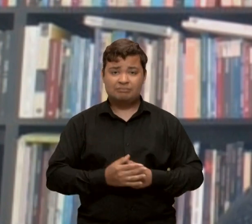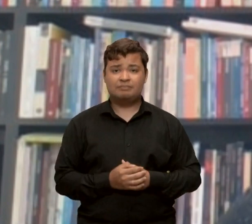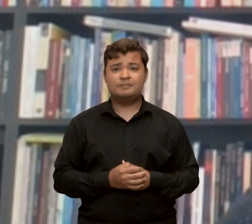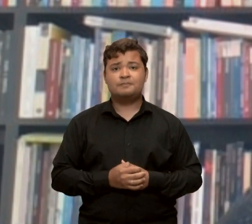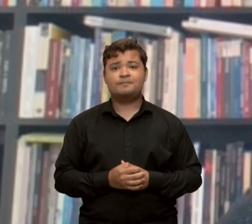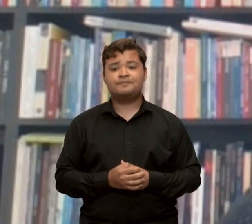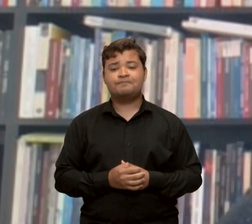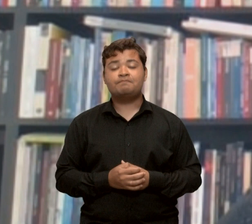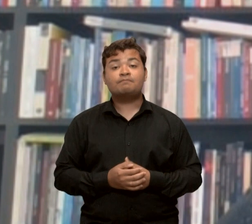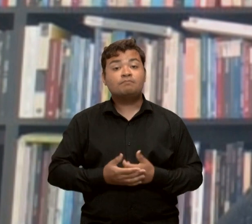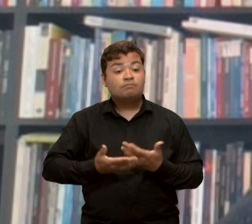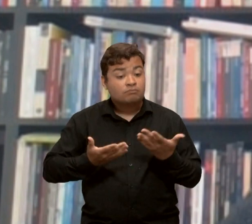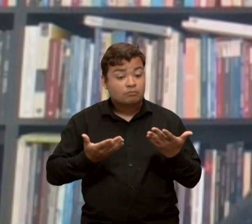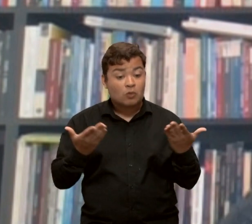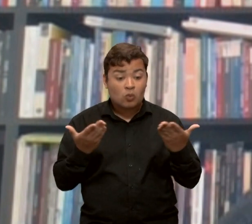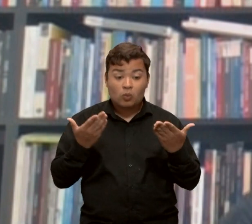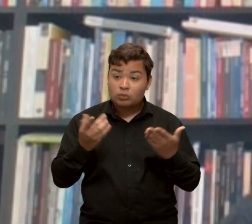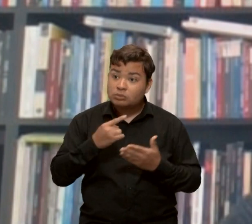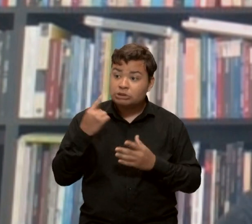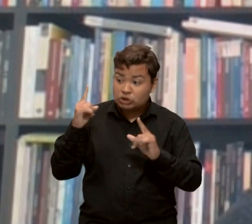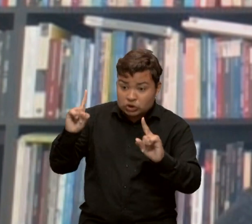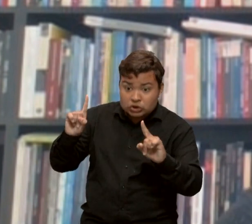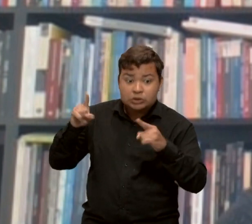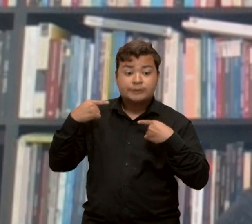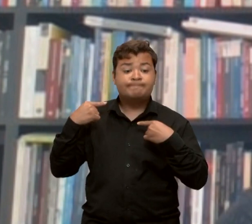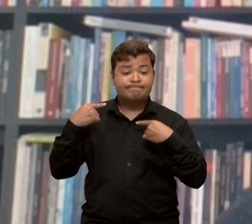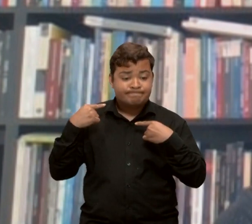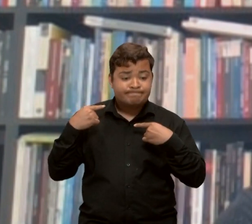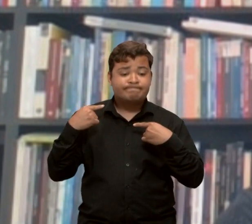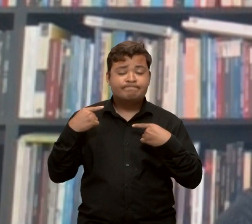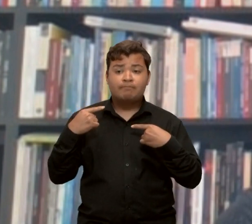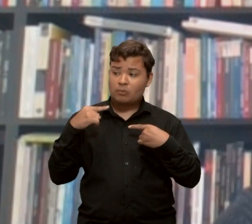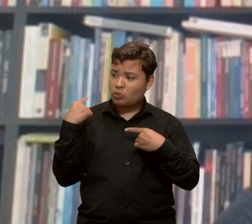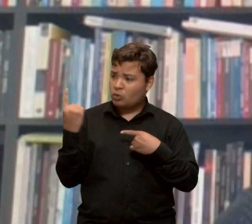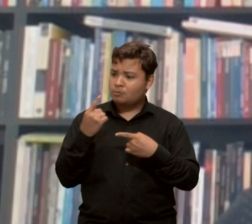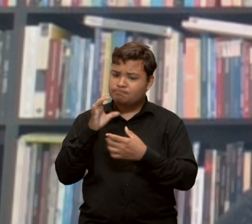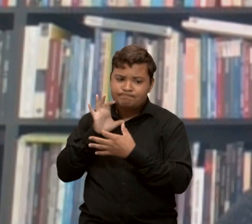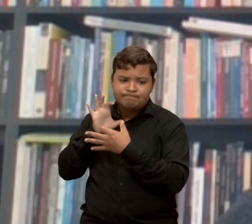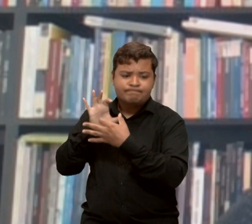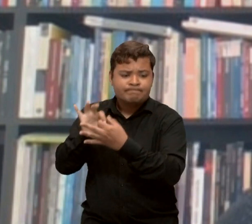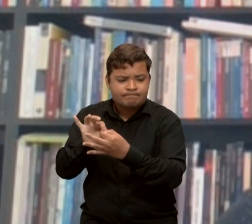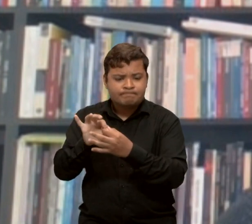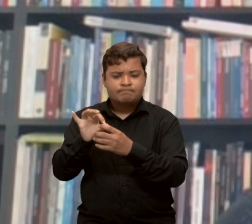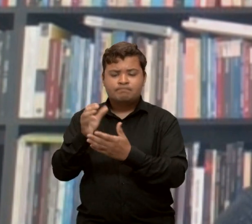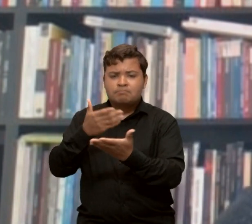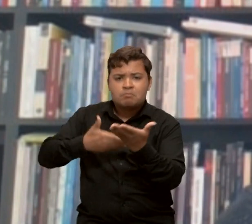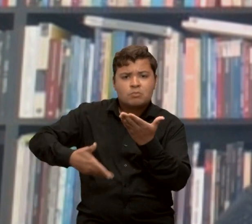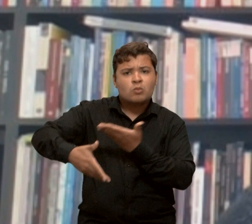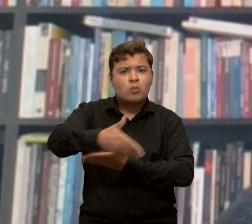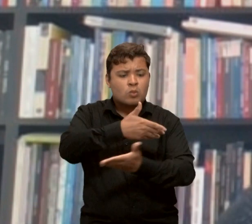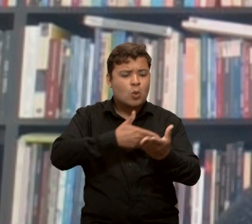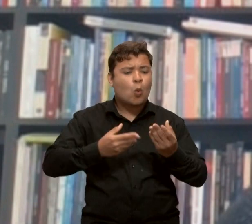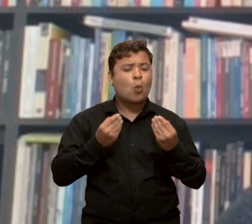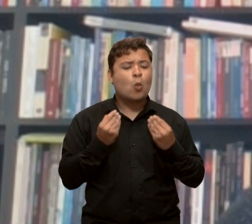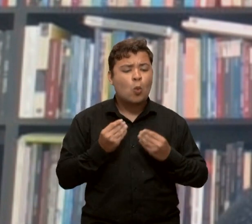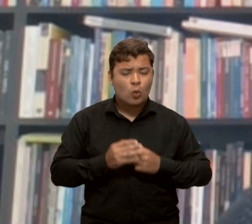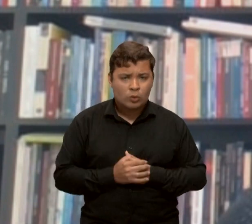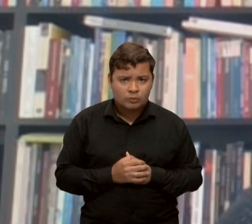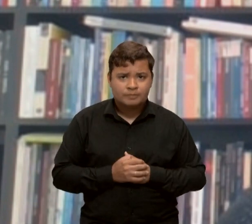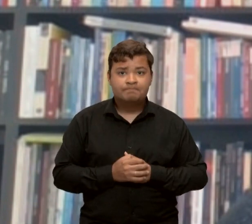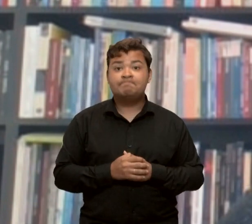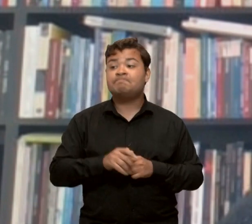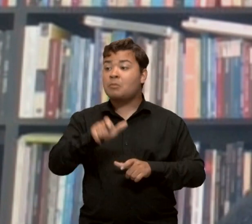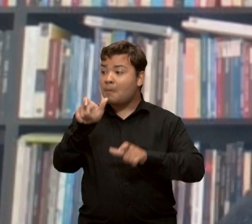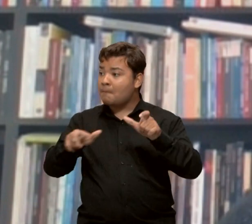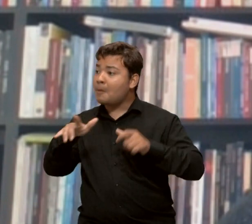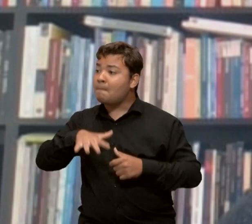os nossos desafios são esses, né? Como a gente consegue ser mais sociável, como a gente consegue fazer mais laços e trabalhar com as